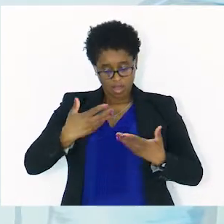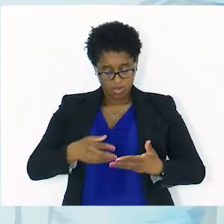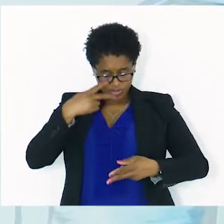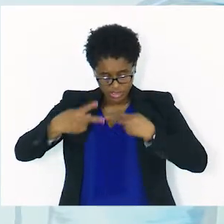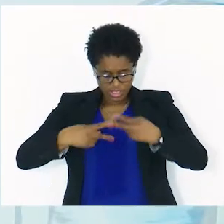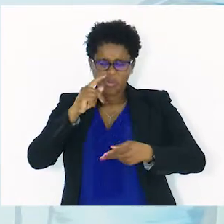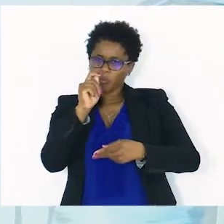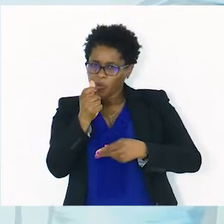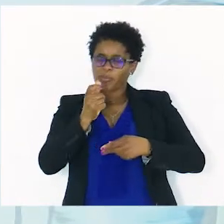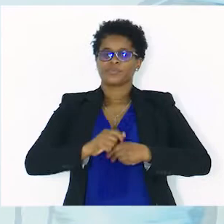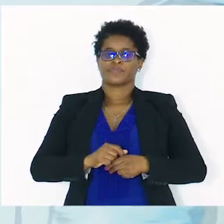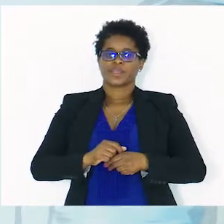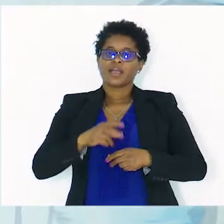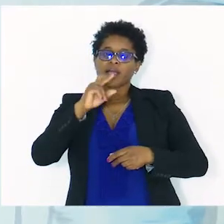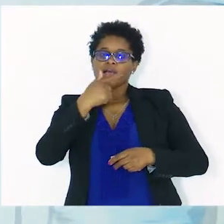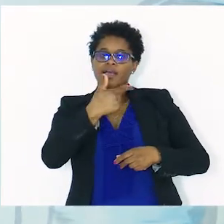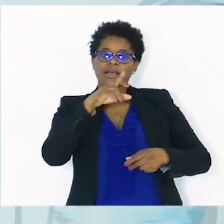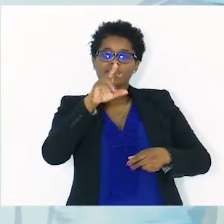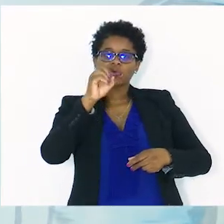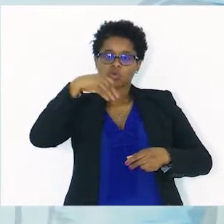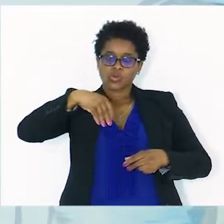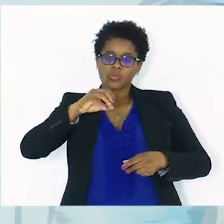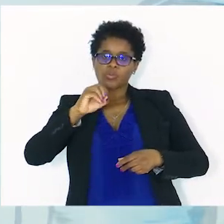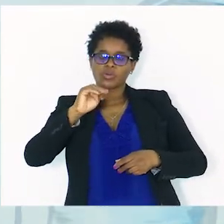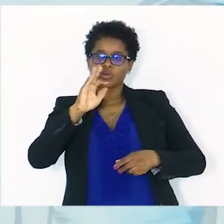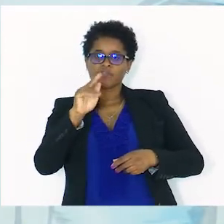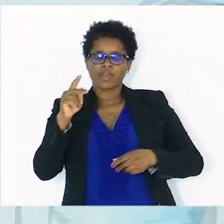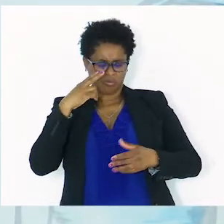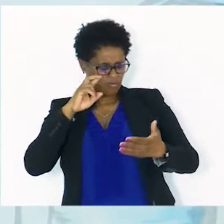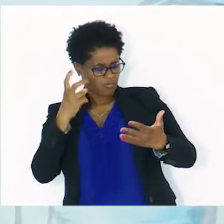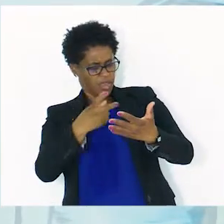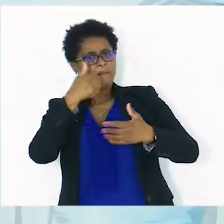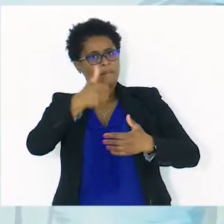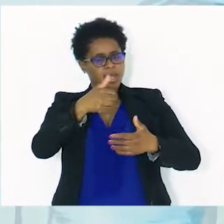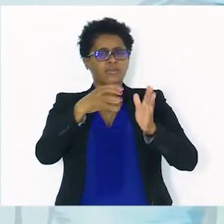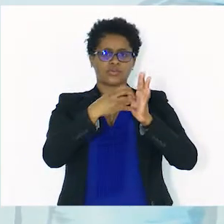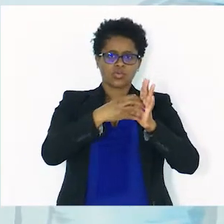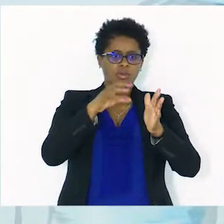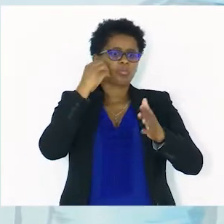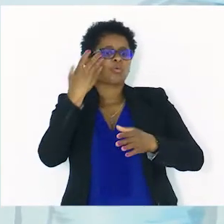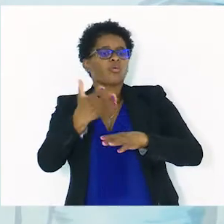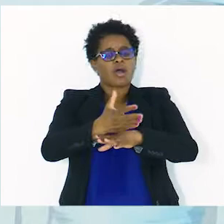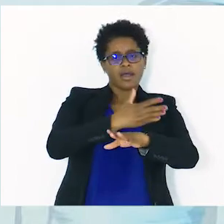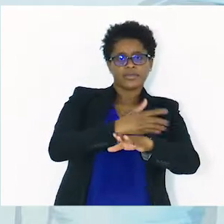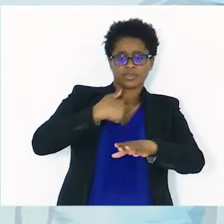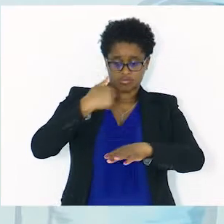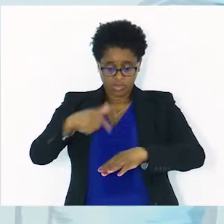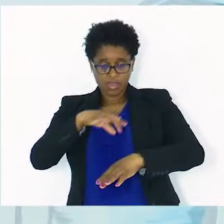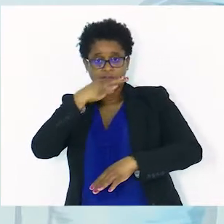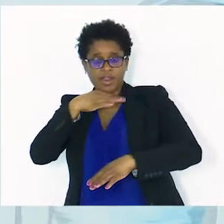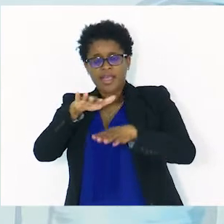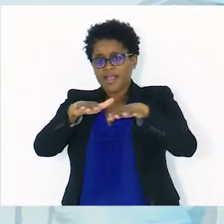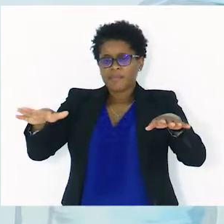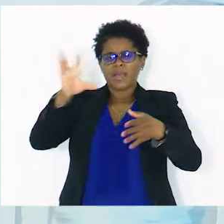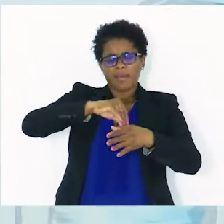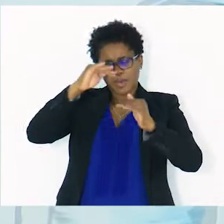um pouquinho. A troposfera, observem bem na figura. Como eu tinha referido, é a camada mais baixa, está